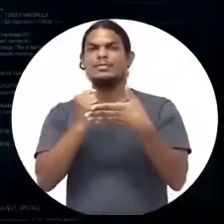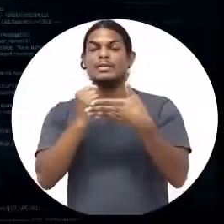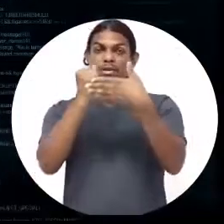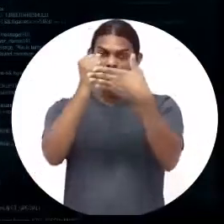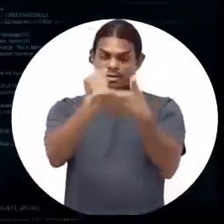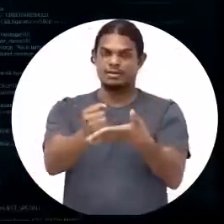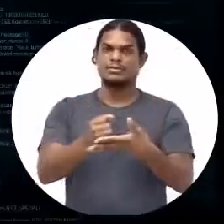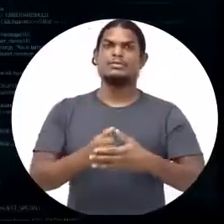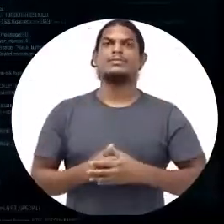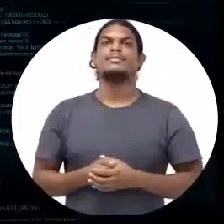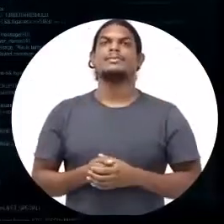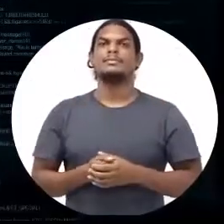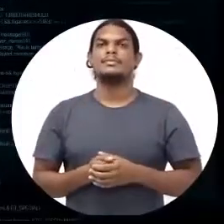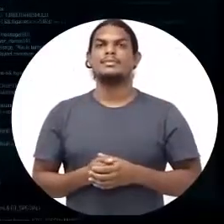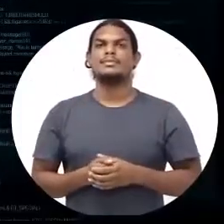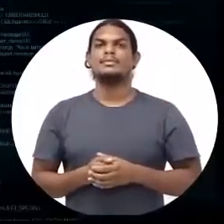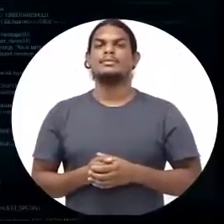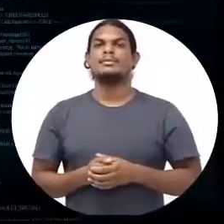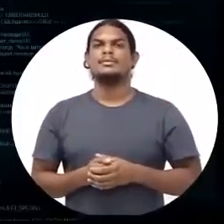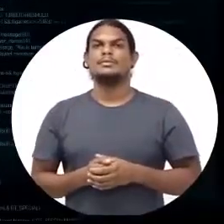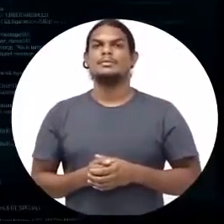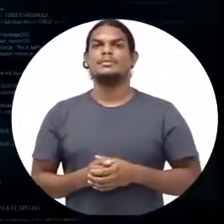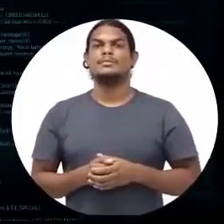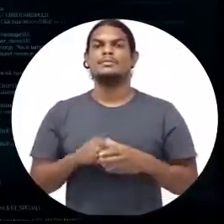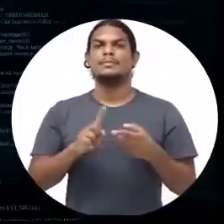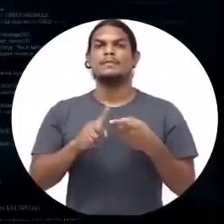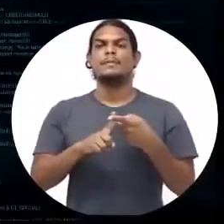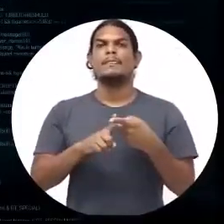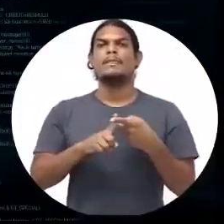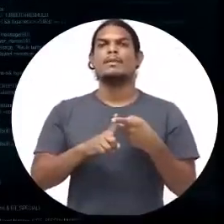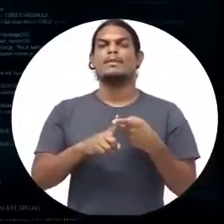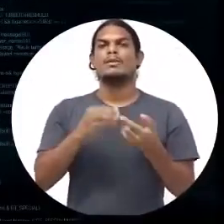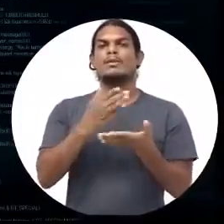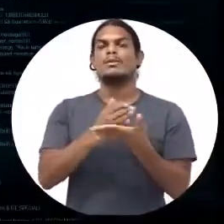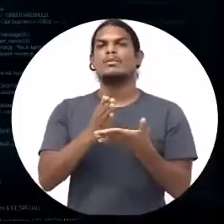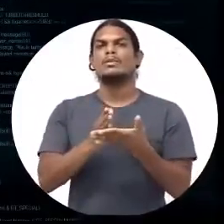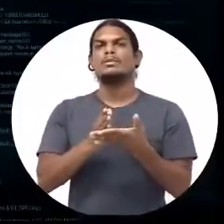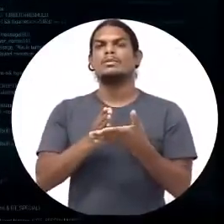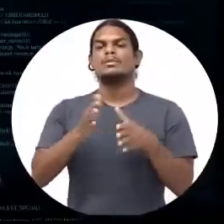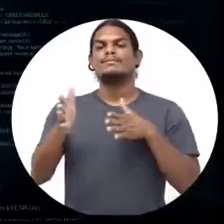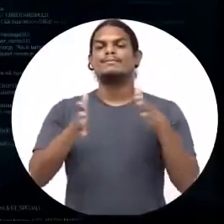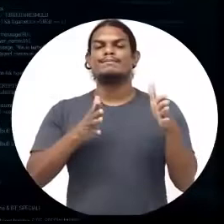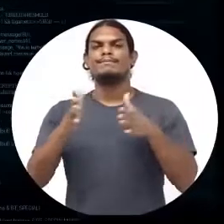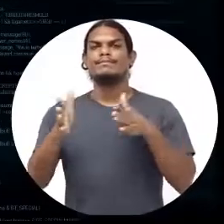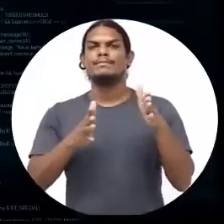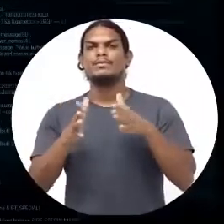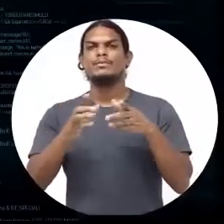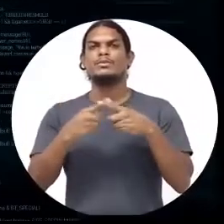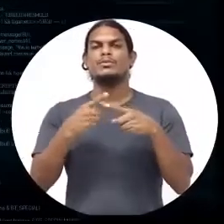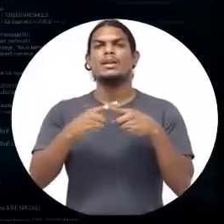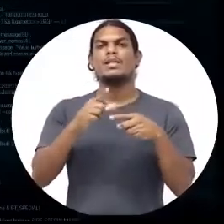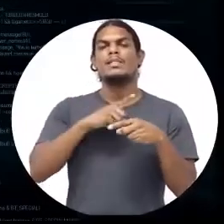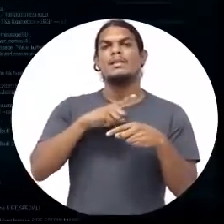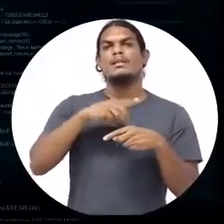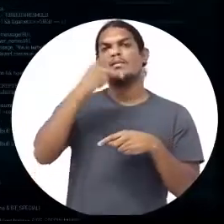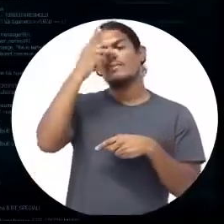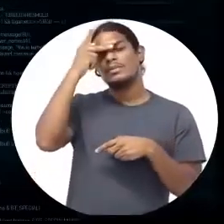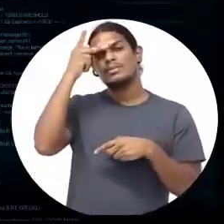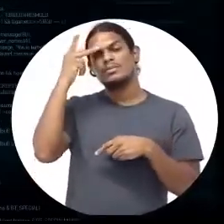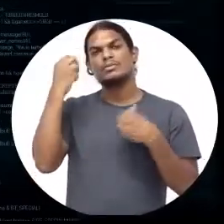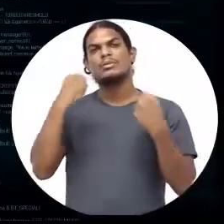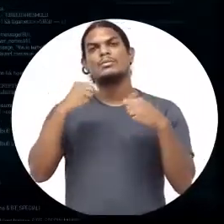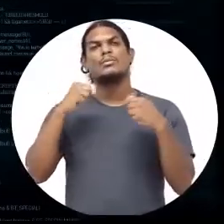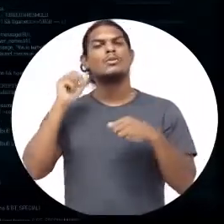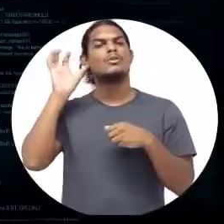tem a parte de usabilidade, de acessibilidade. Algumas pessoas elas podem ouvir